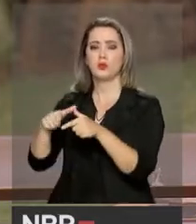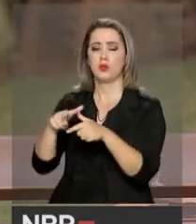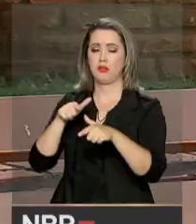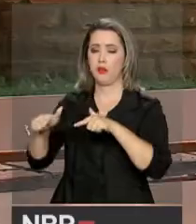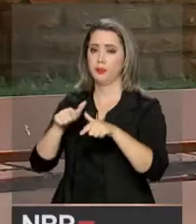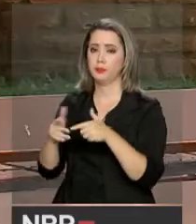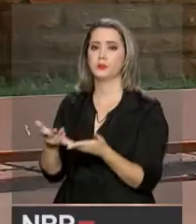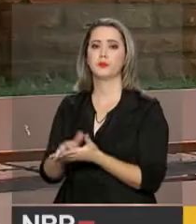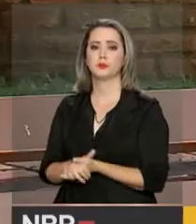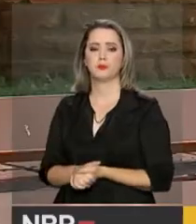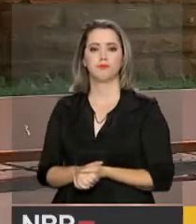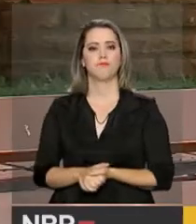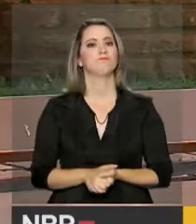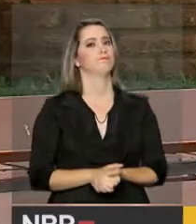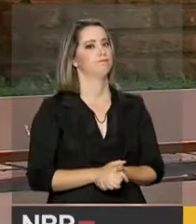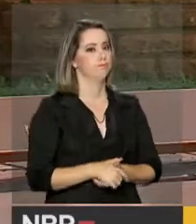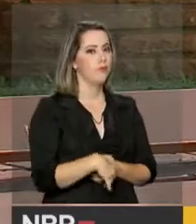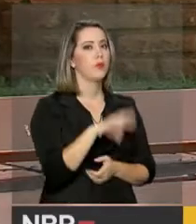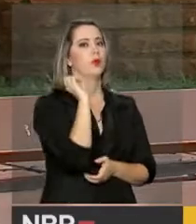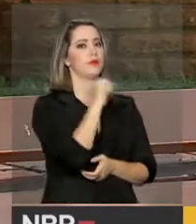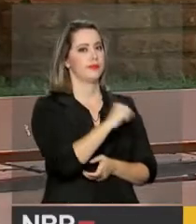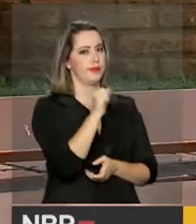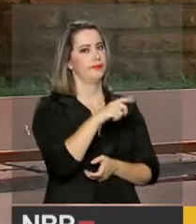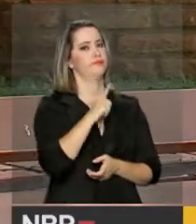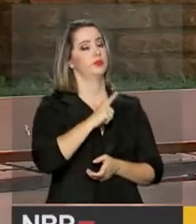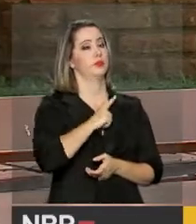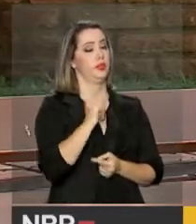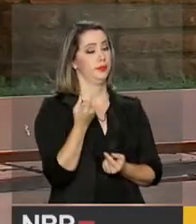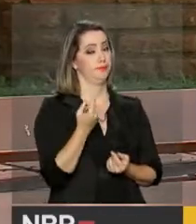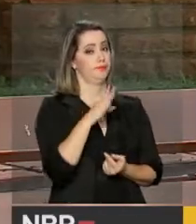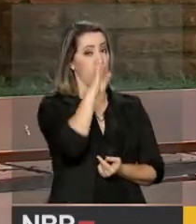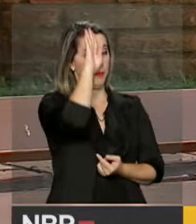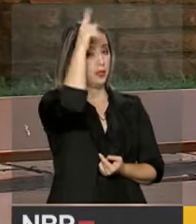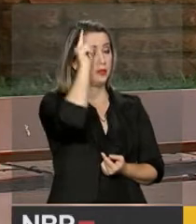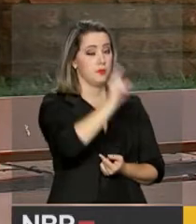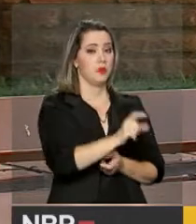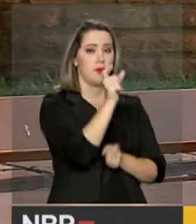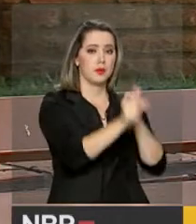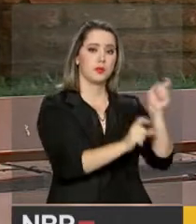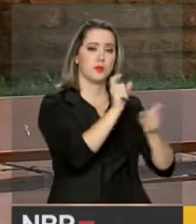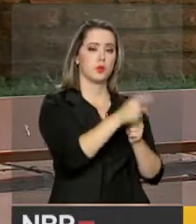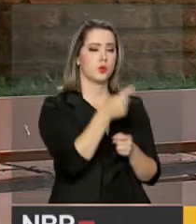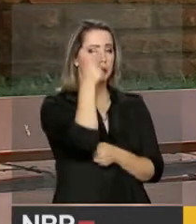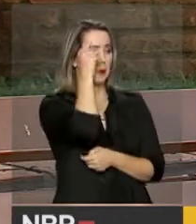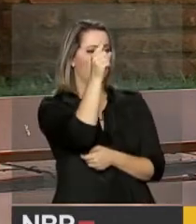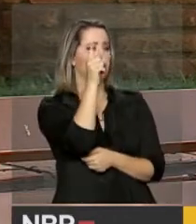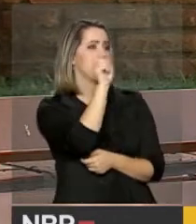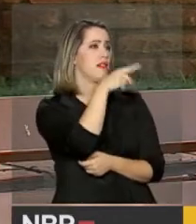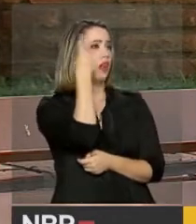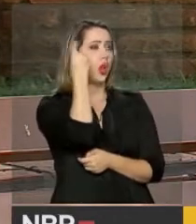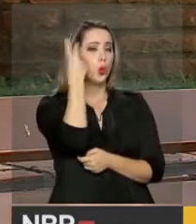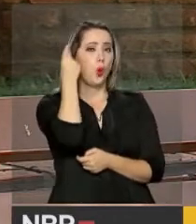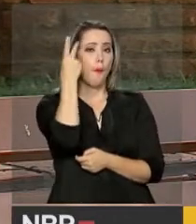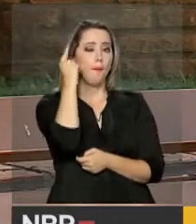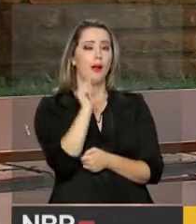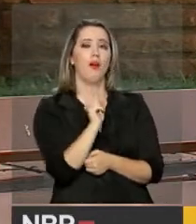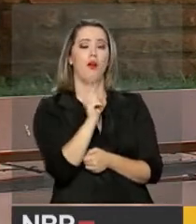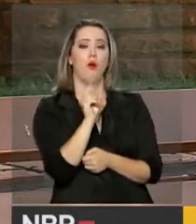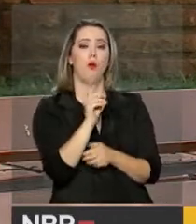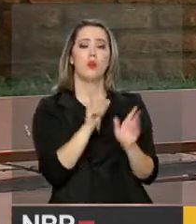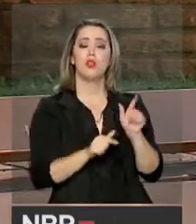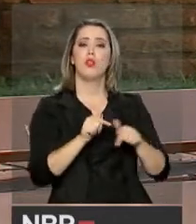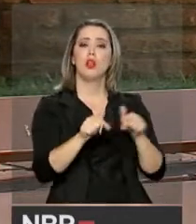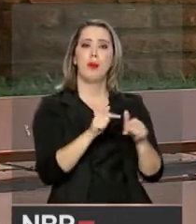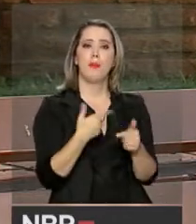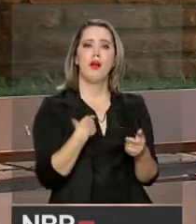empregador? Existe. Um dos principais aspectos é que as pessoas muitas vezes pensam que é natural de determinados trabalhos